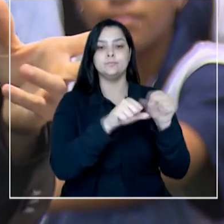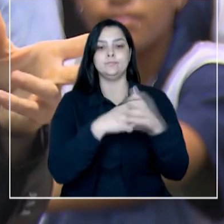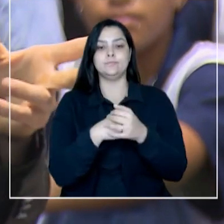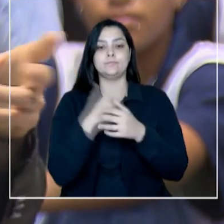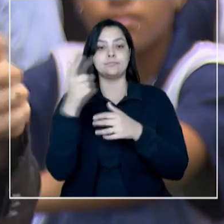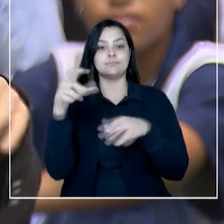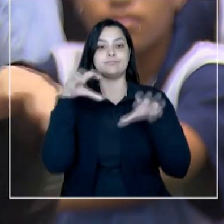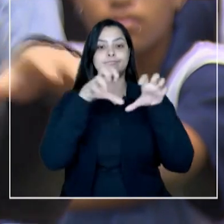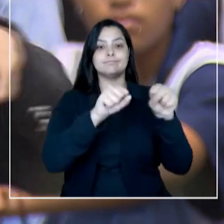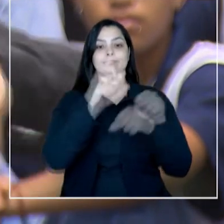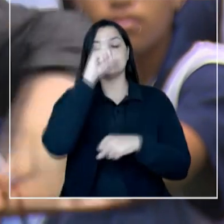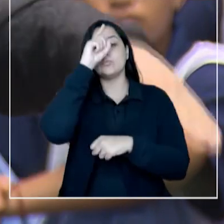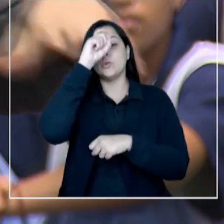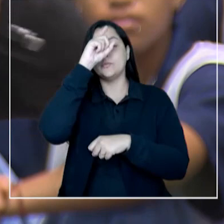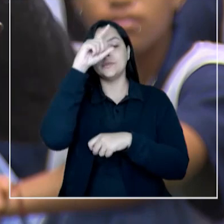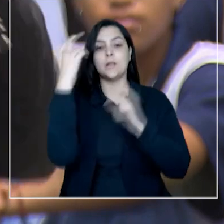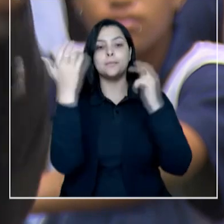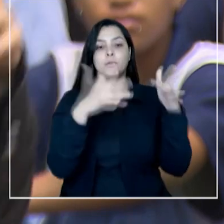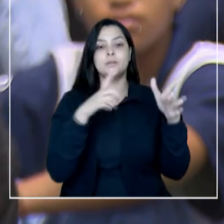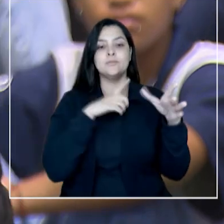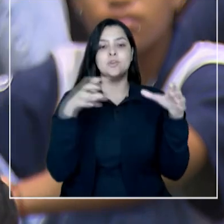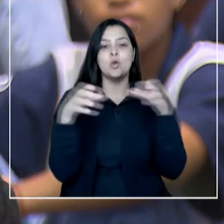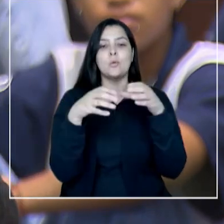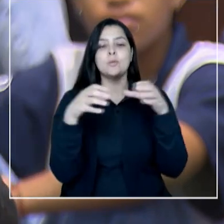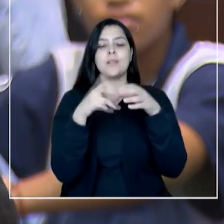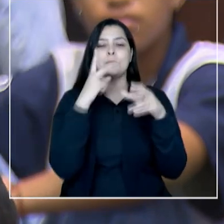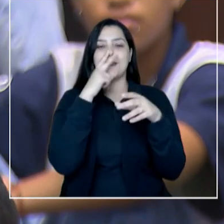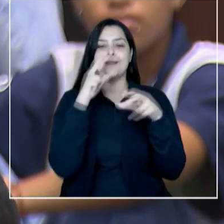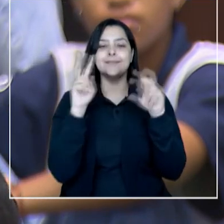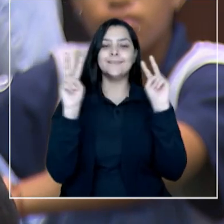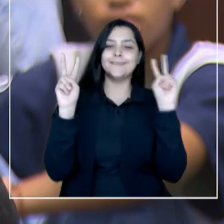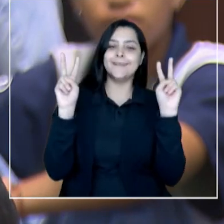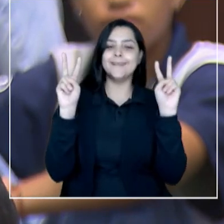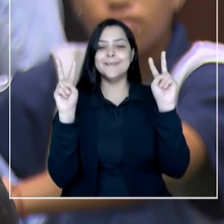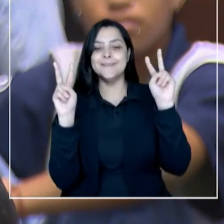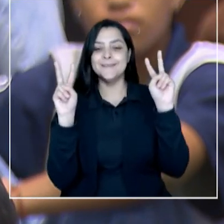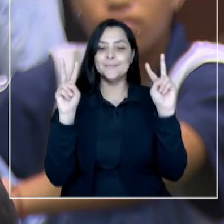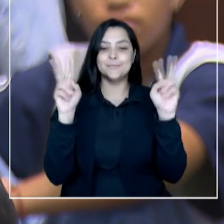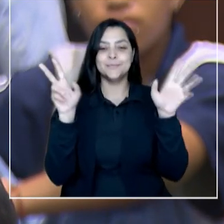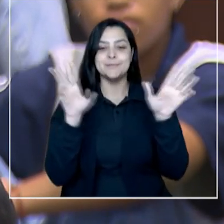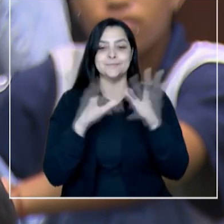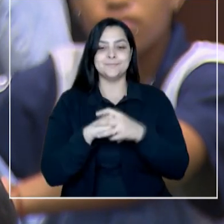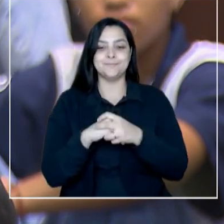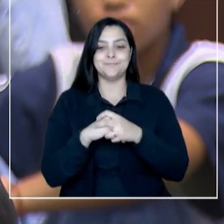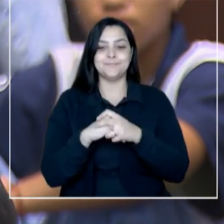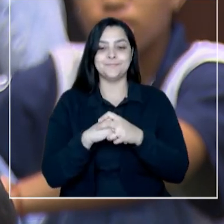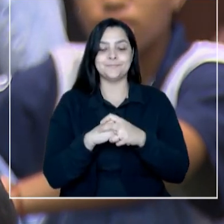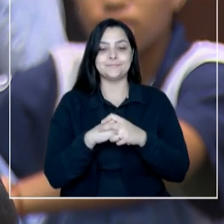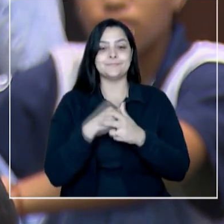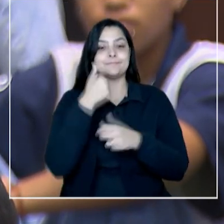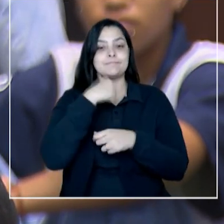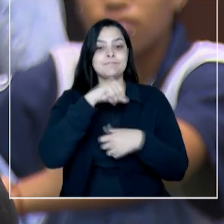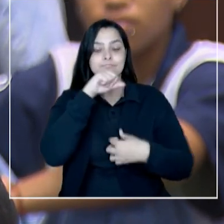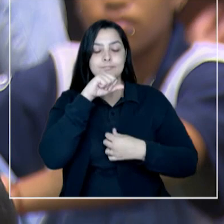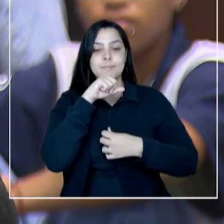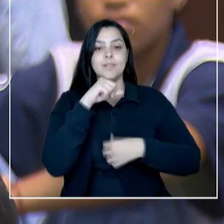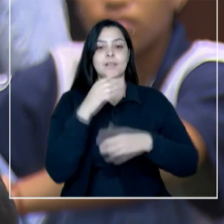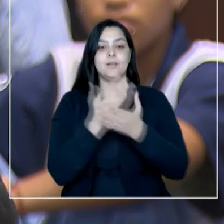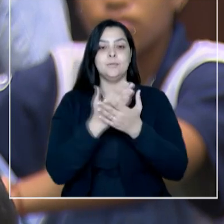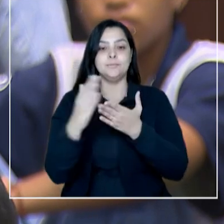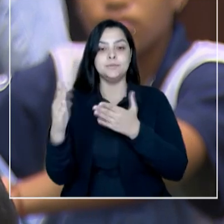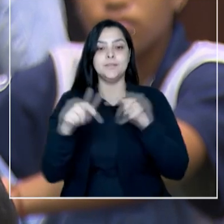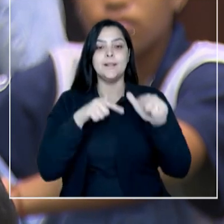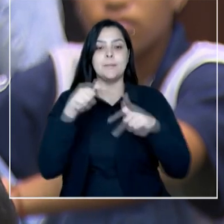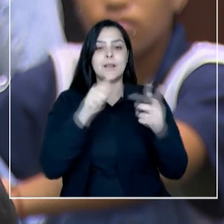hospital abandonado com uma comunidade meio hippie, assim, e tal. E a minha mãe, ela estava trabalhando de